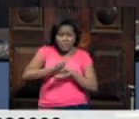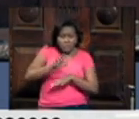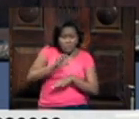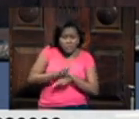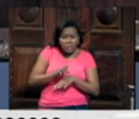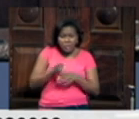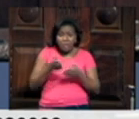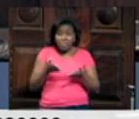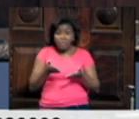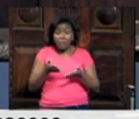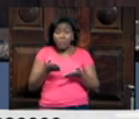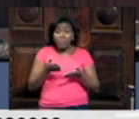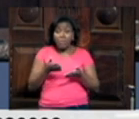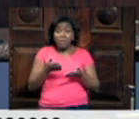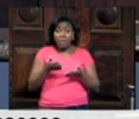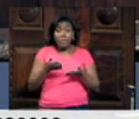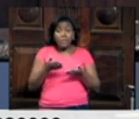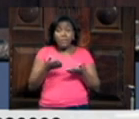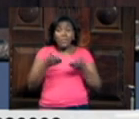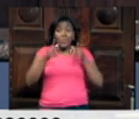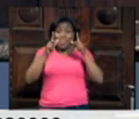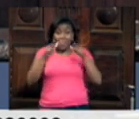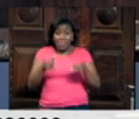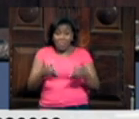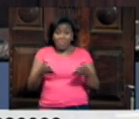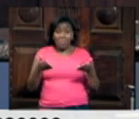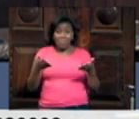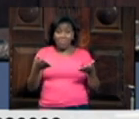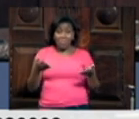Janeiro, principalmente na situação